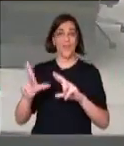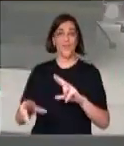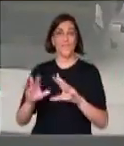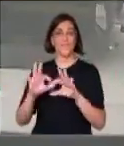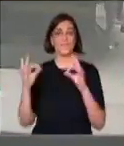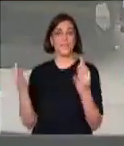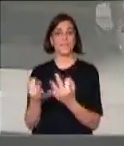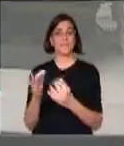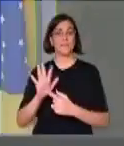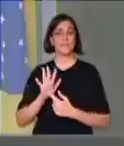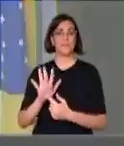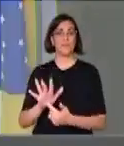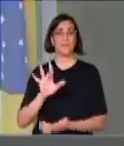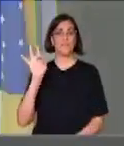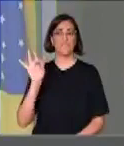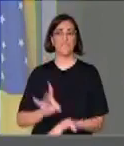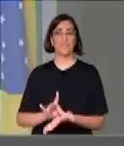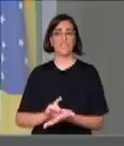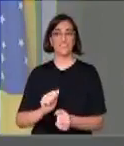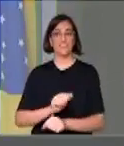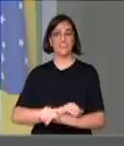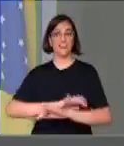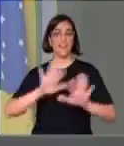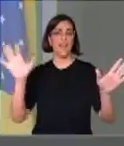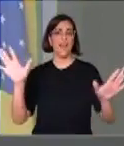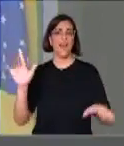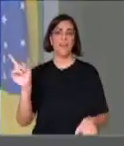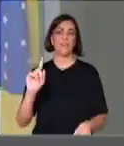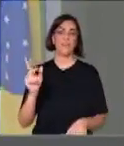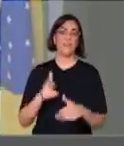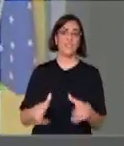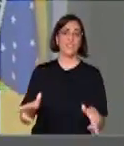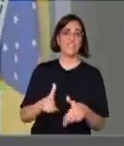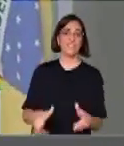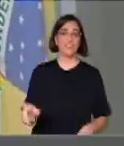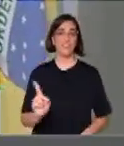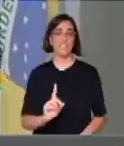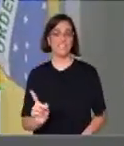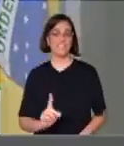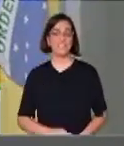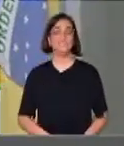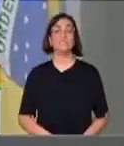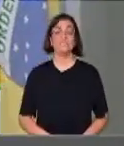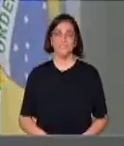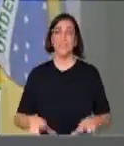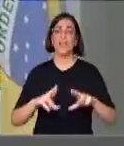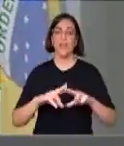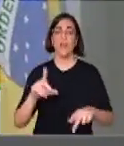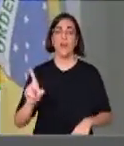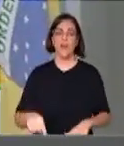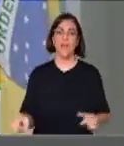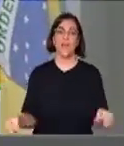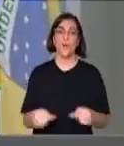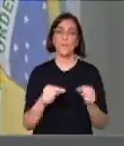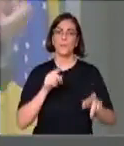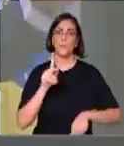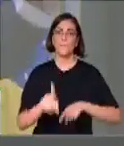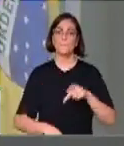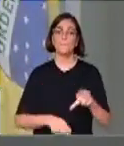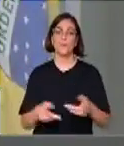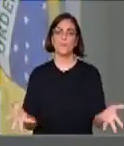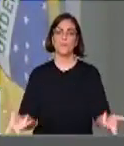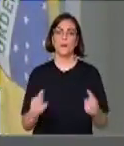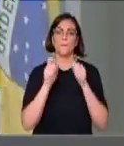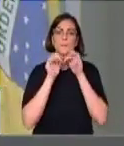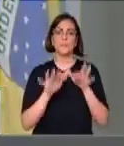que mostra a verdade rasgada, sem maquiagem. Record, a emissora do povo abençoado